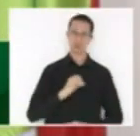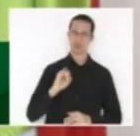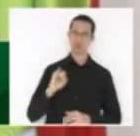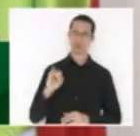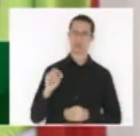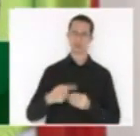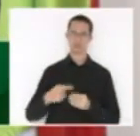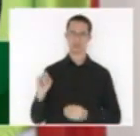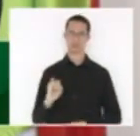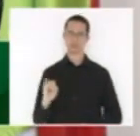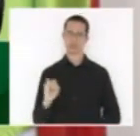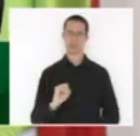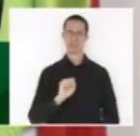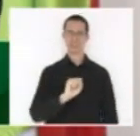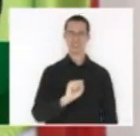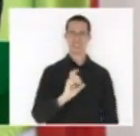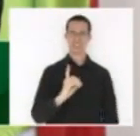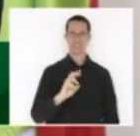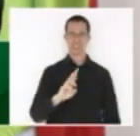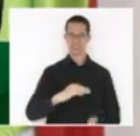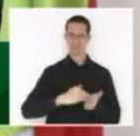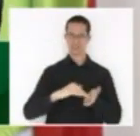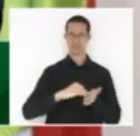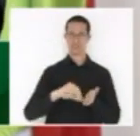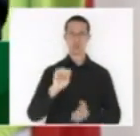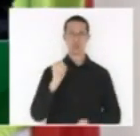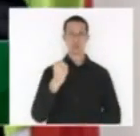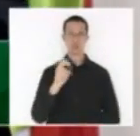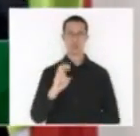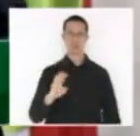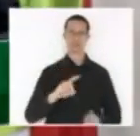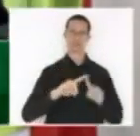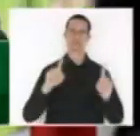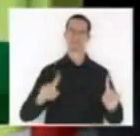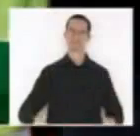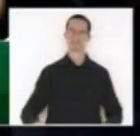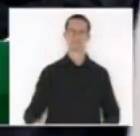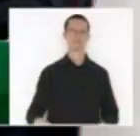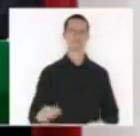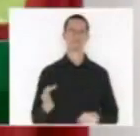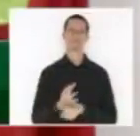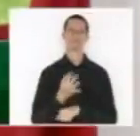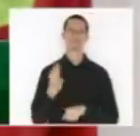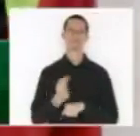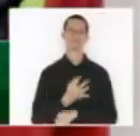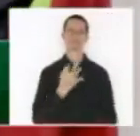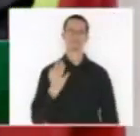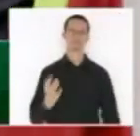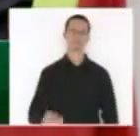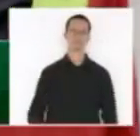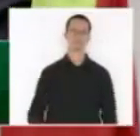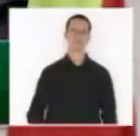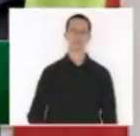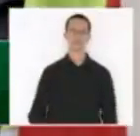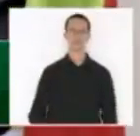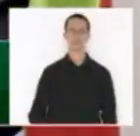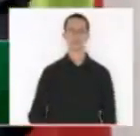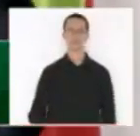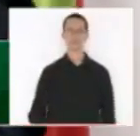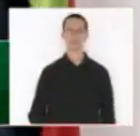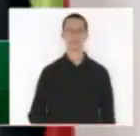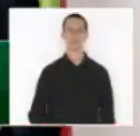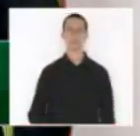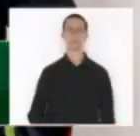com 85 funcionários, é um absurdo. Desses 85, vou